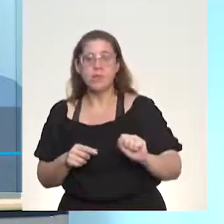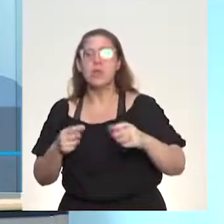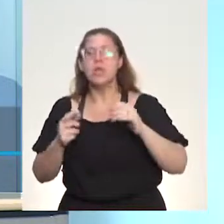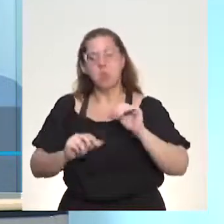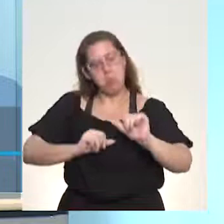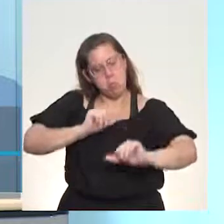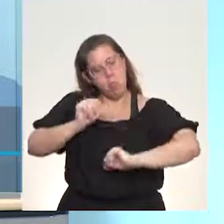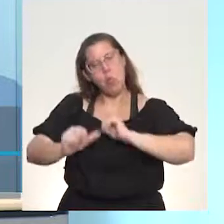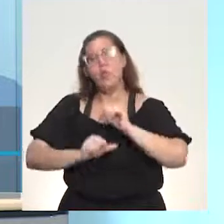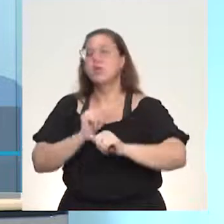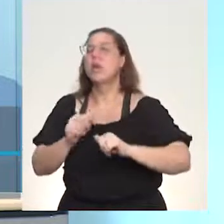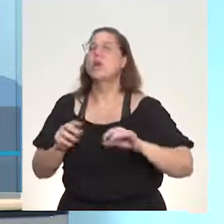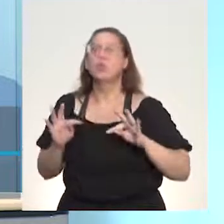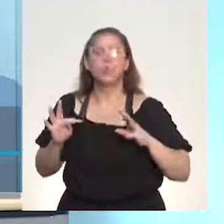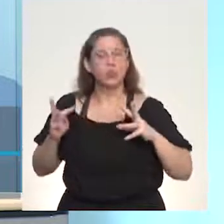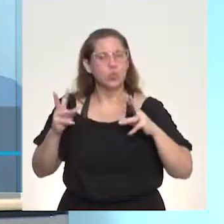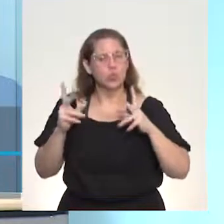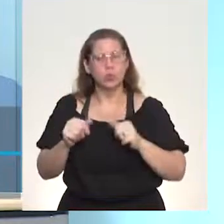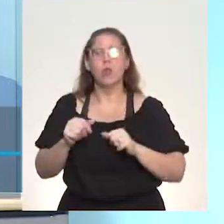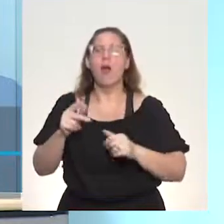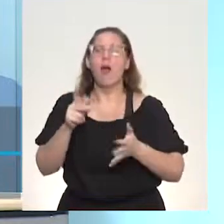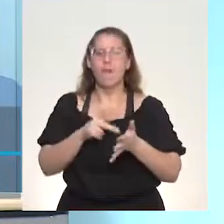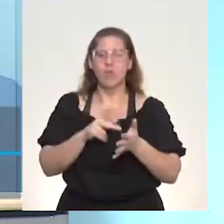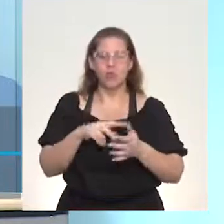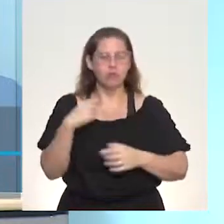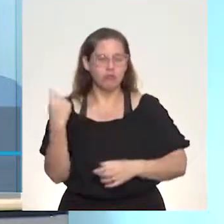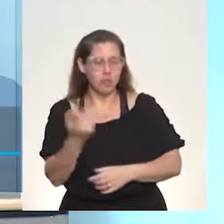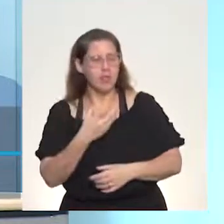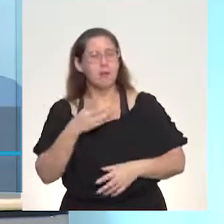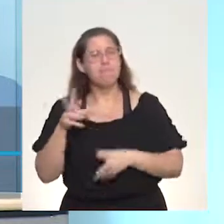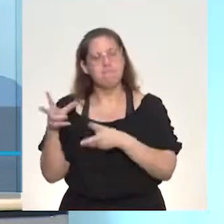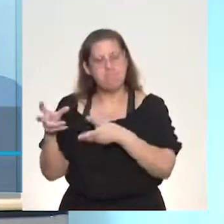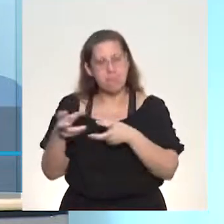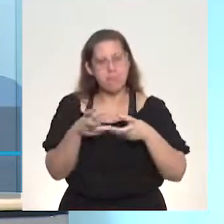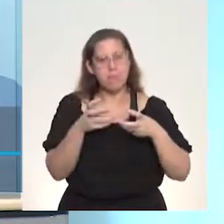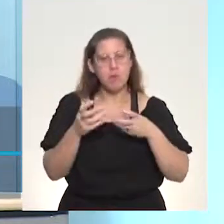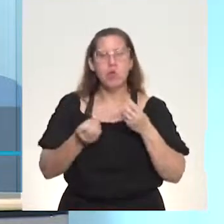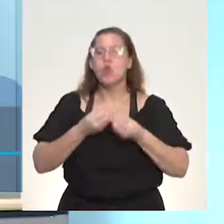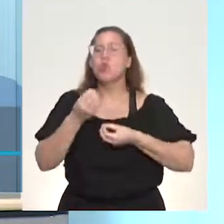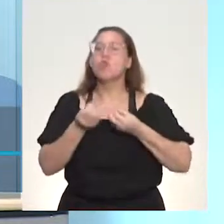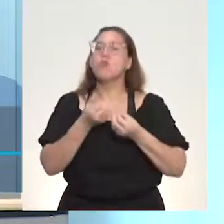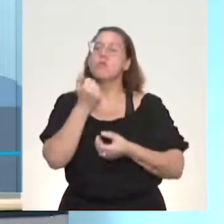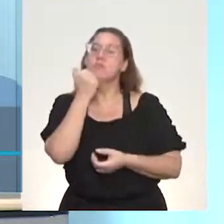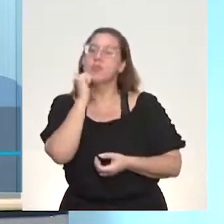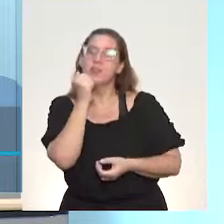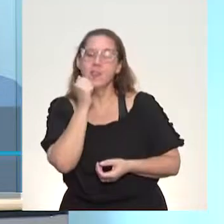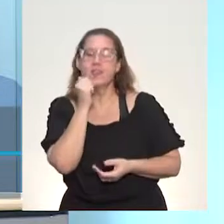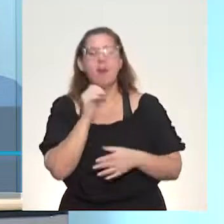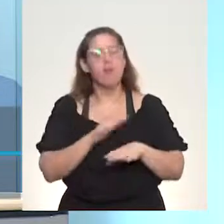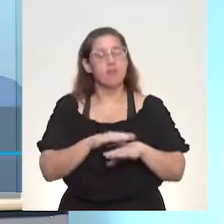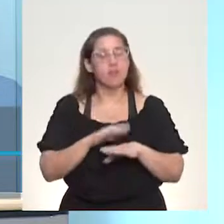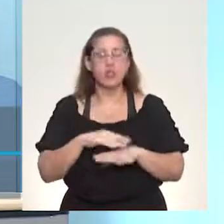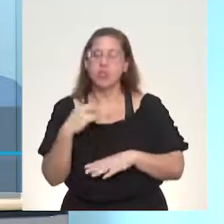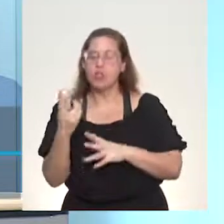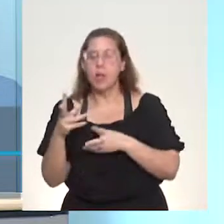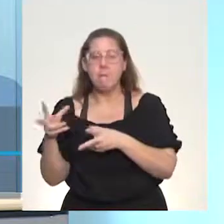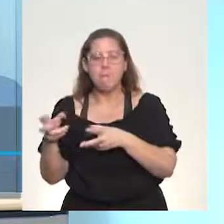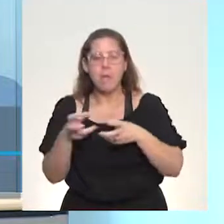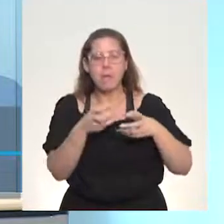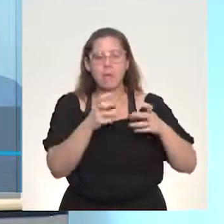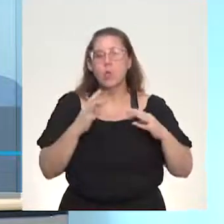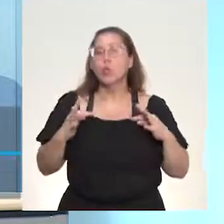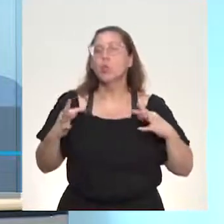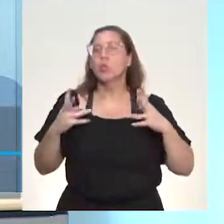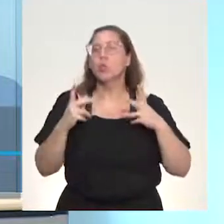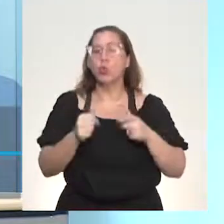paradigmas mudam, muda também a realidade que nós percebemos, né? Então, como que a ciência nos permite perceber outros aspectos